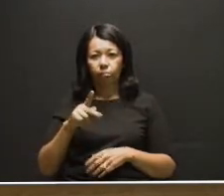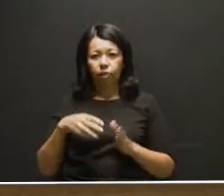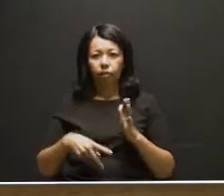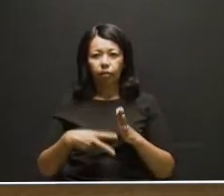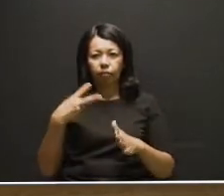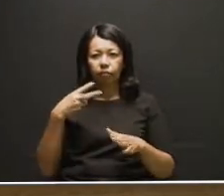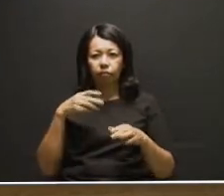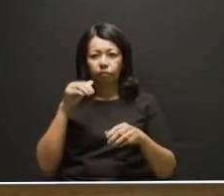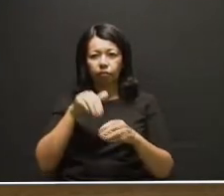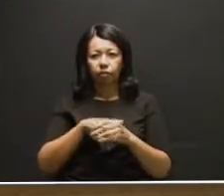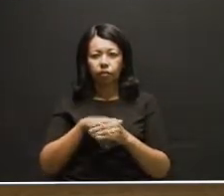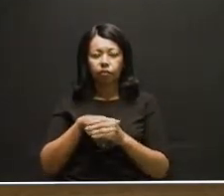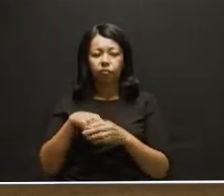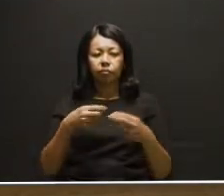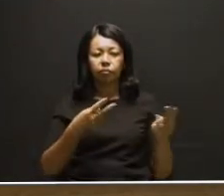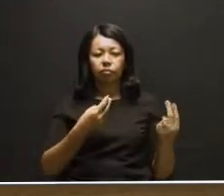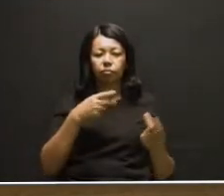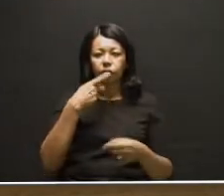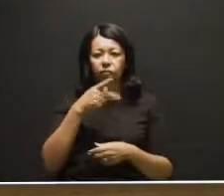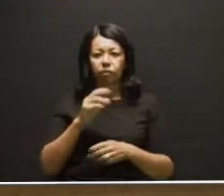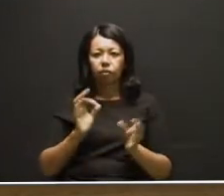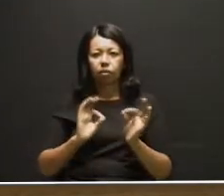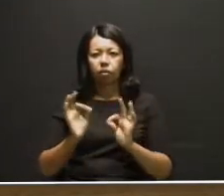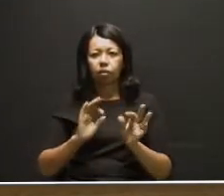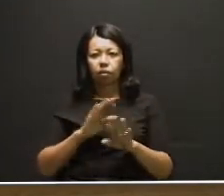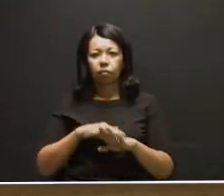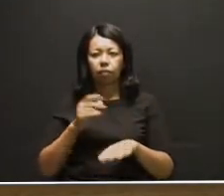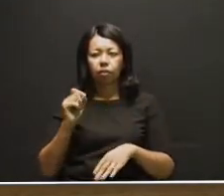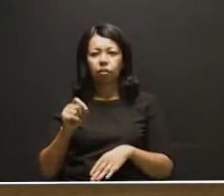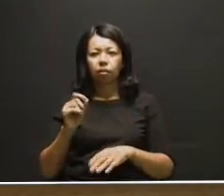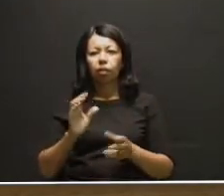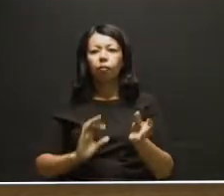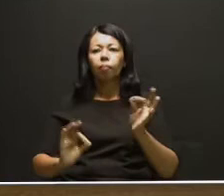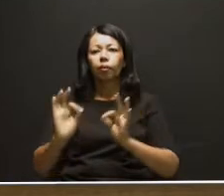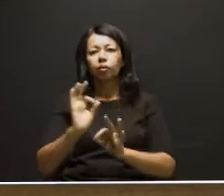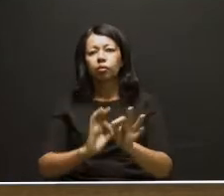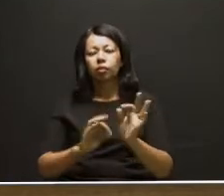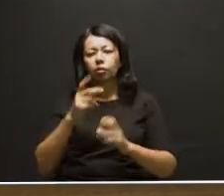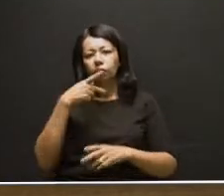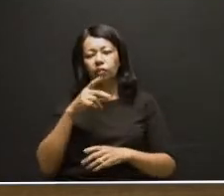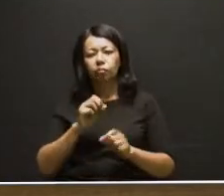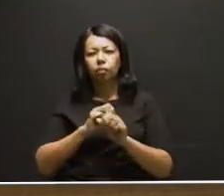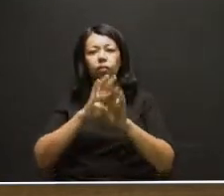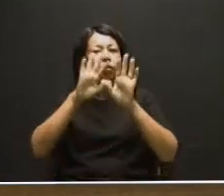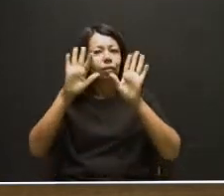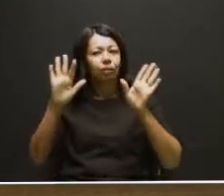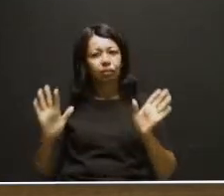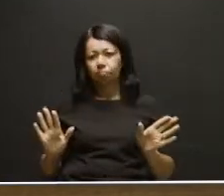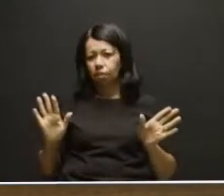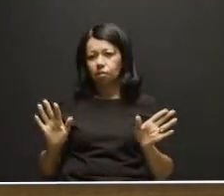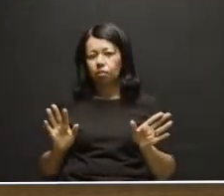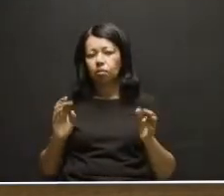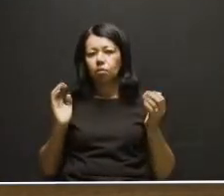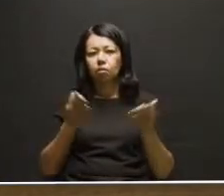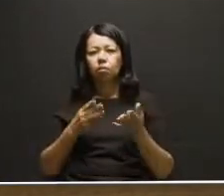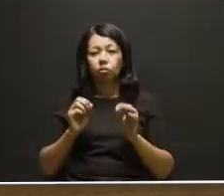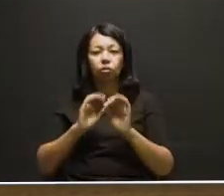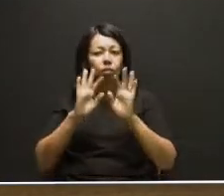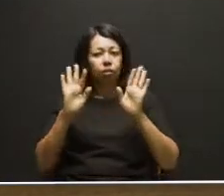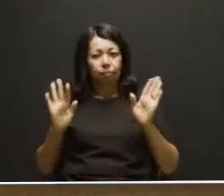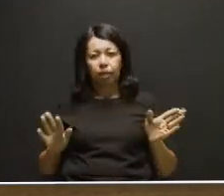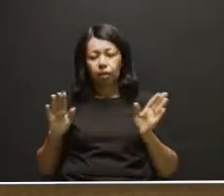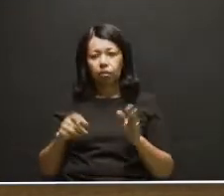e como eu falei nada mais é que um projeto que versa sobre transparência e hoje transparência